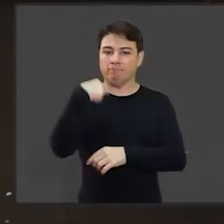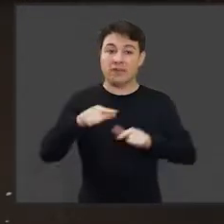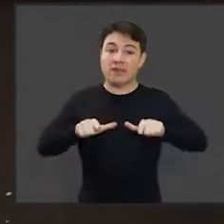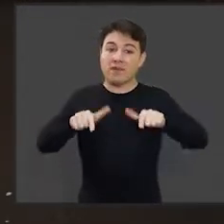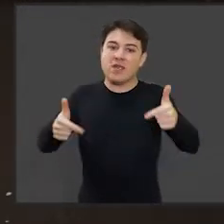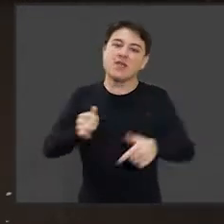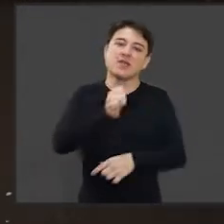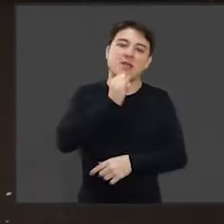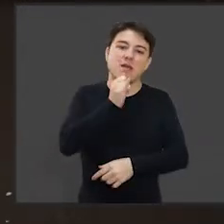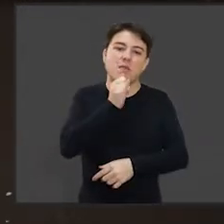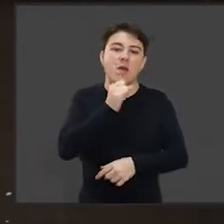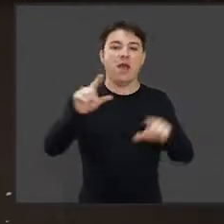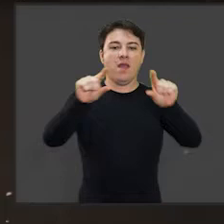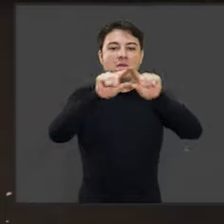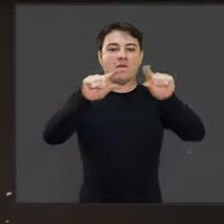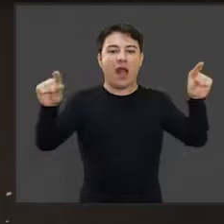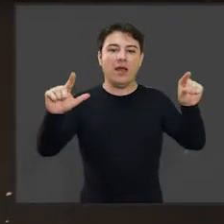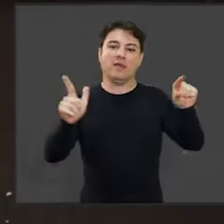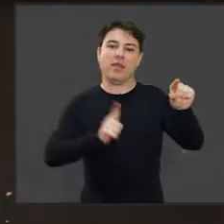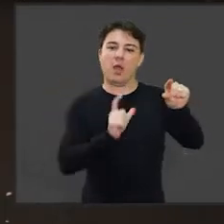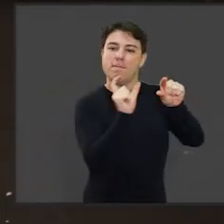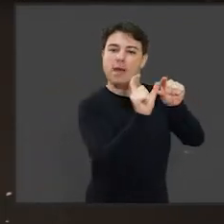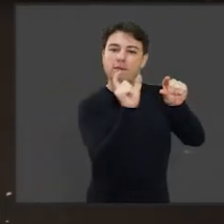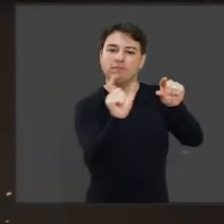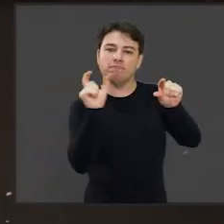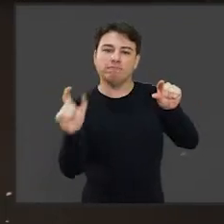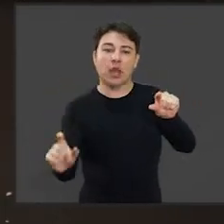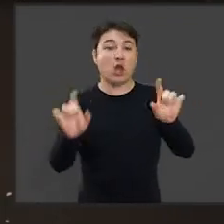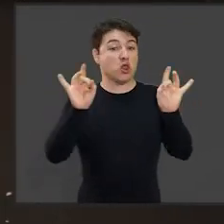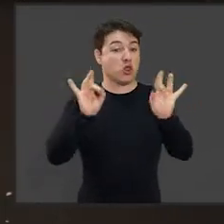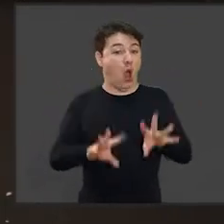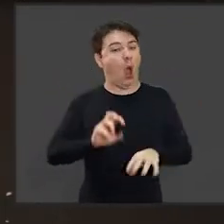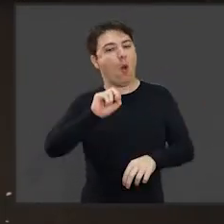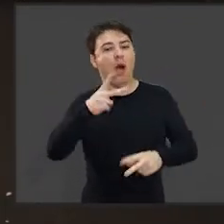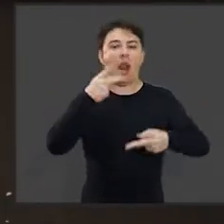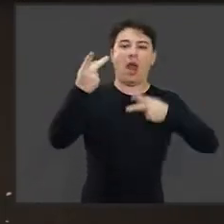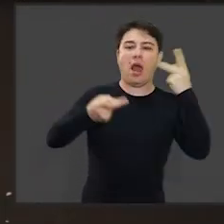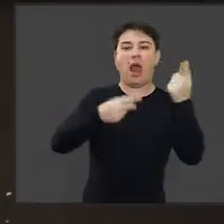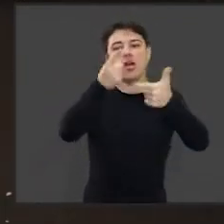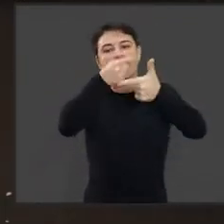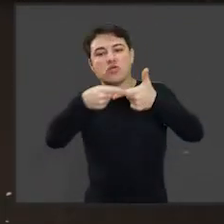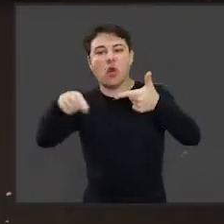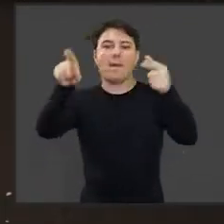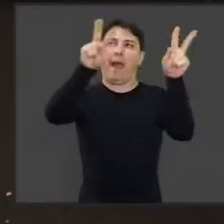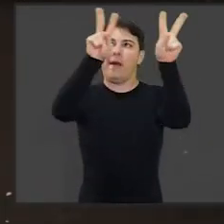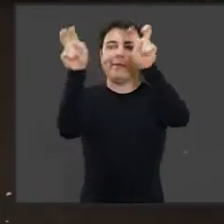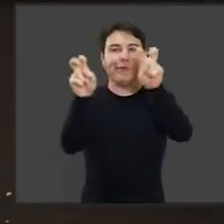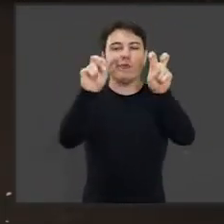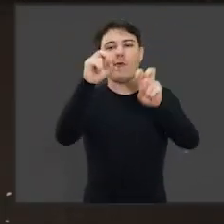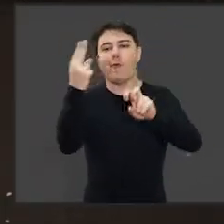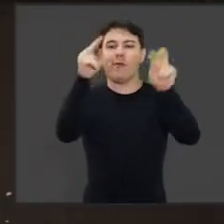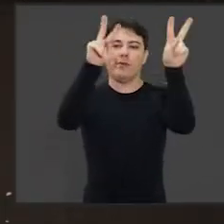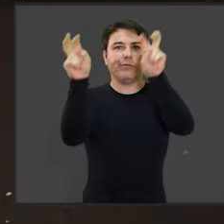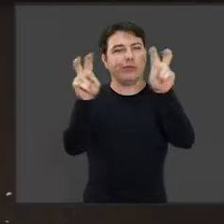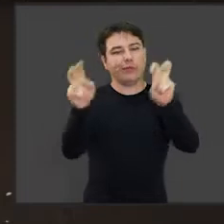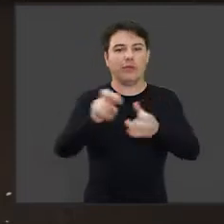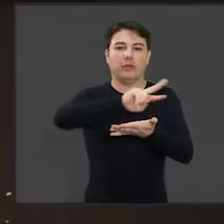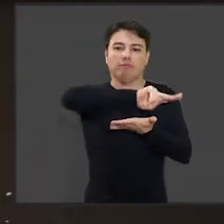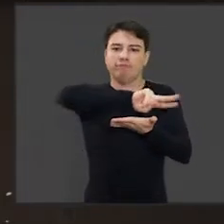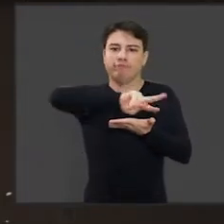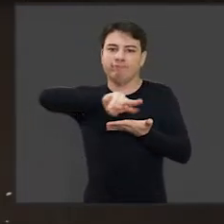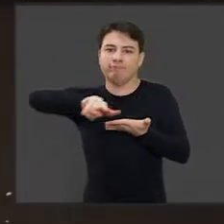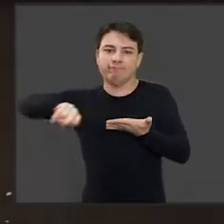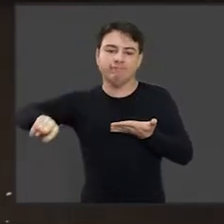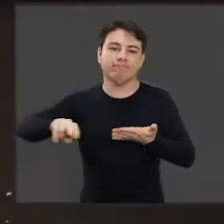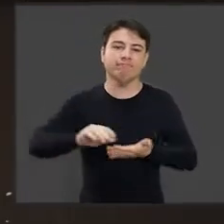partir de agora vocês vão improvisar a partir dessa sugestão, mas falando num determinado gênero, num gênero de aventura e